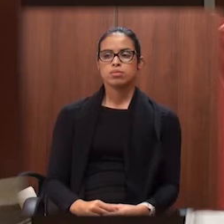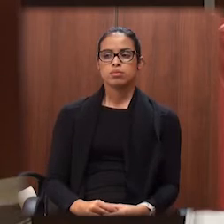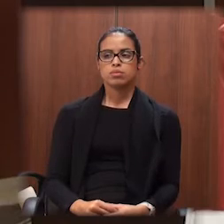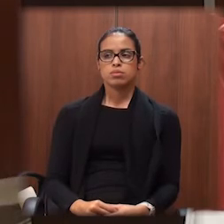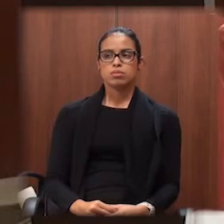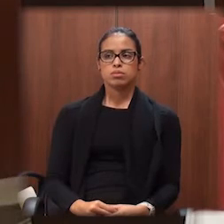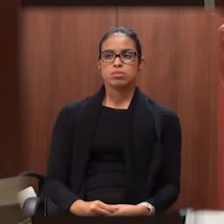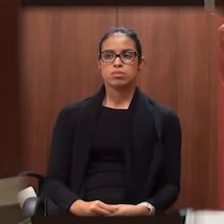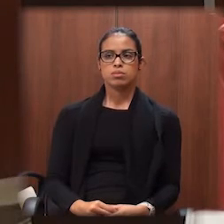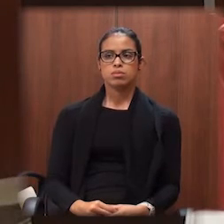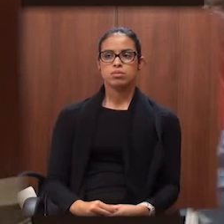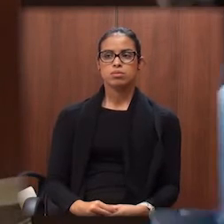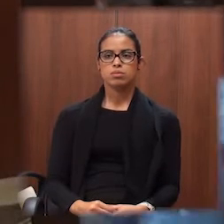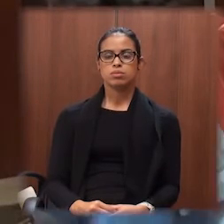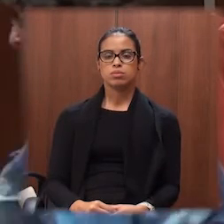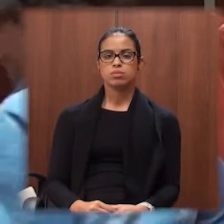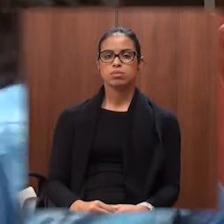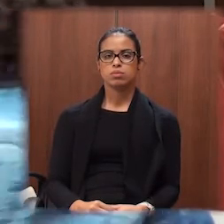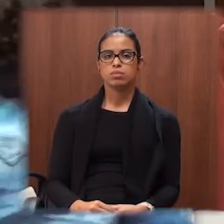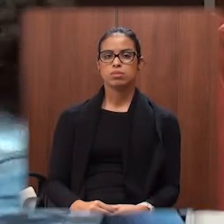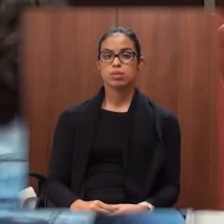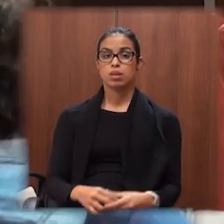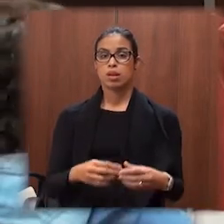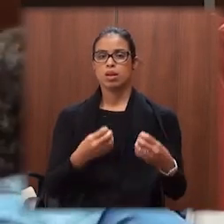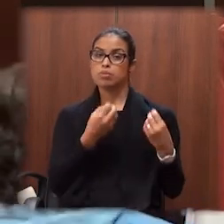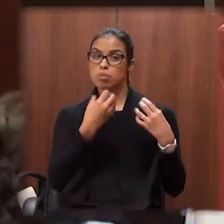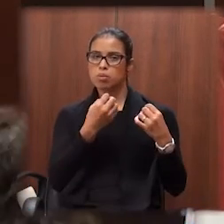os dados sobre a violência